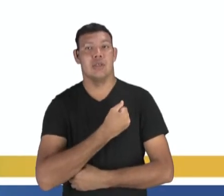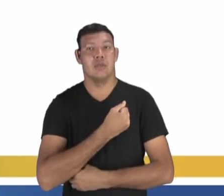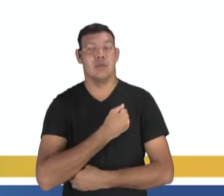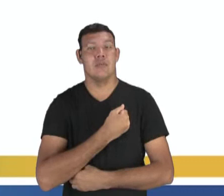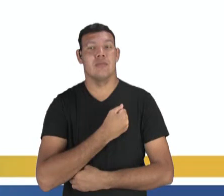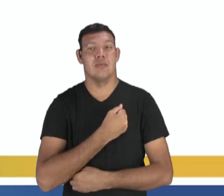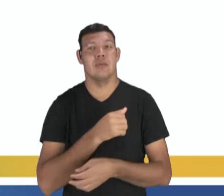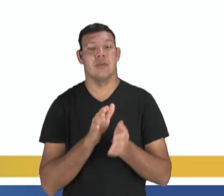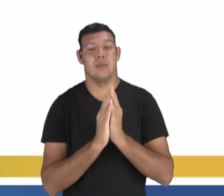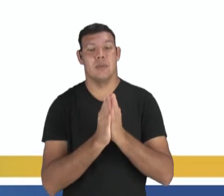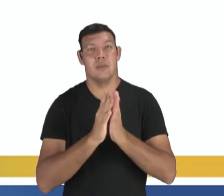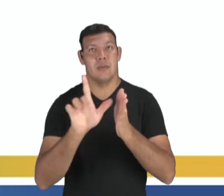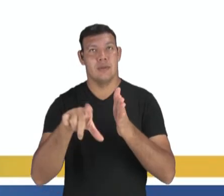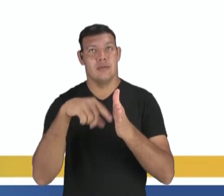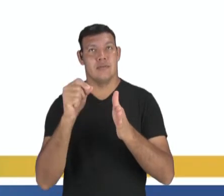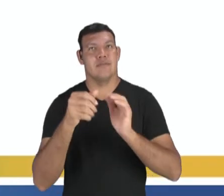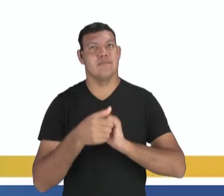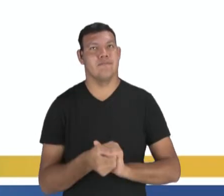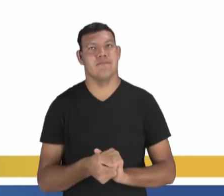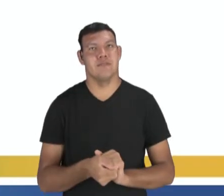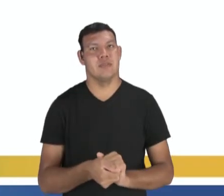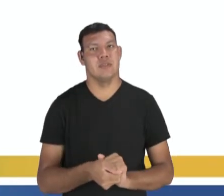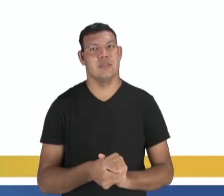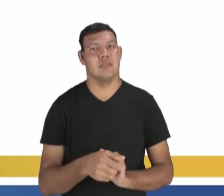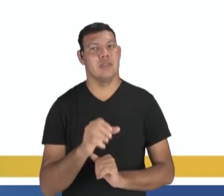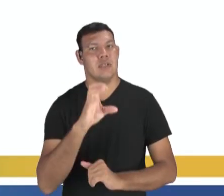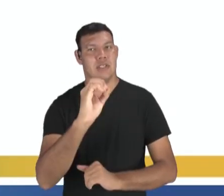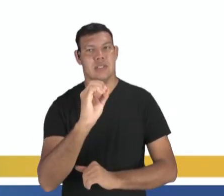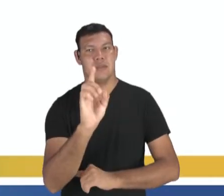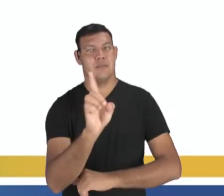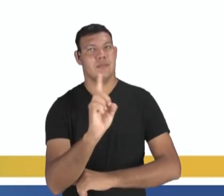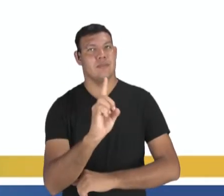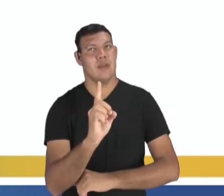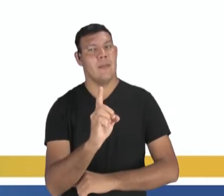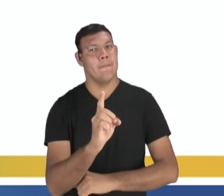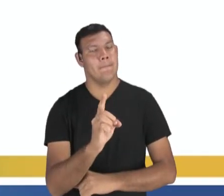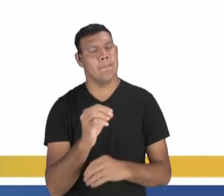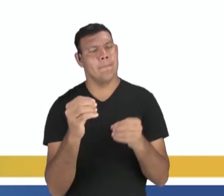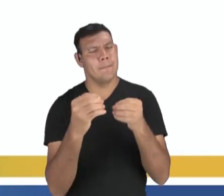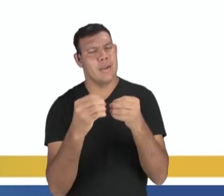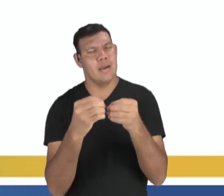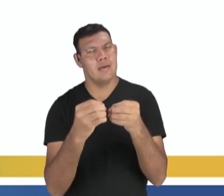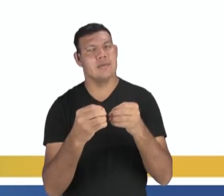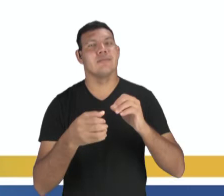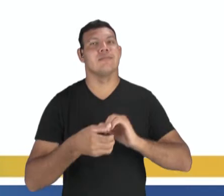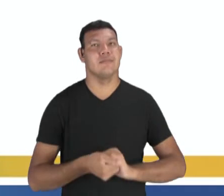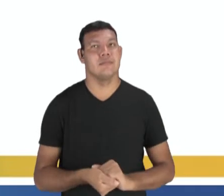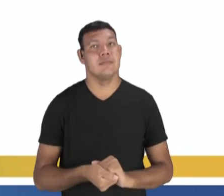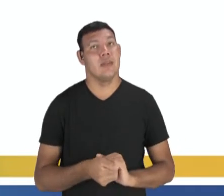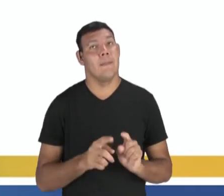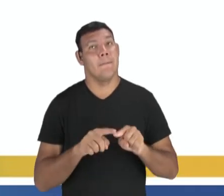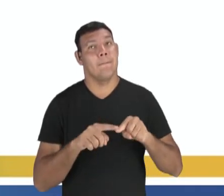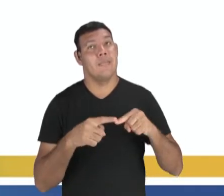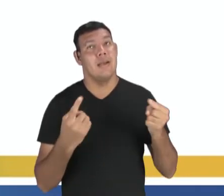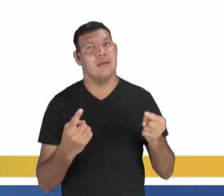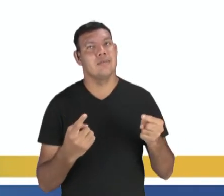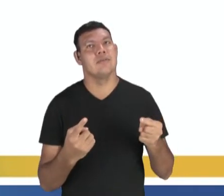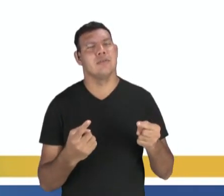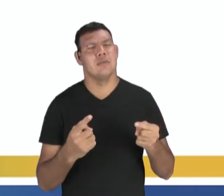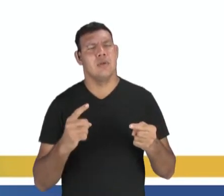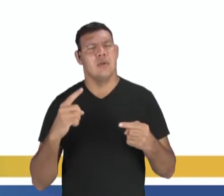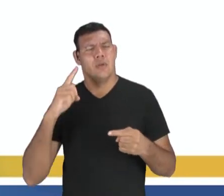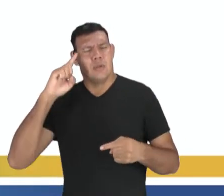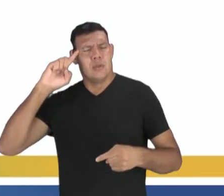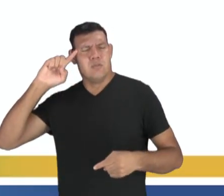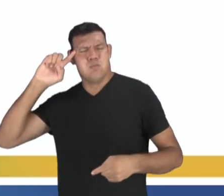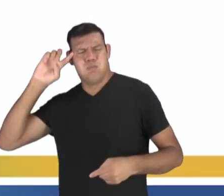mega-sena não é zero mas é quase mesmo assim milhões